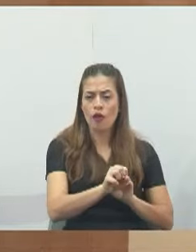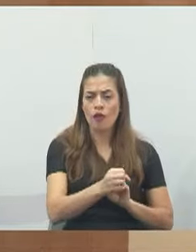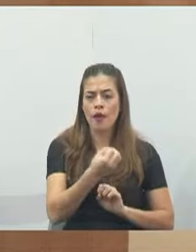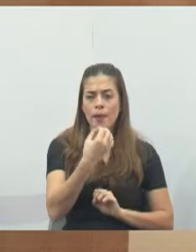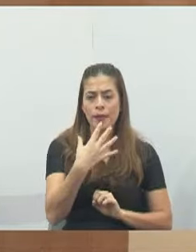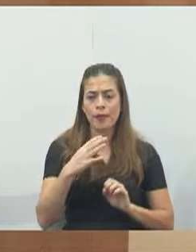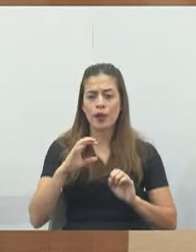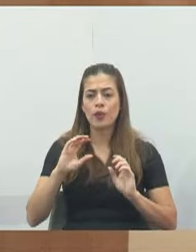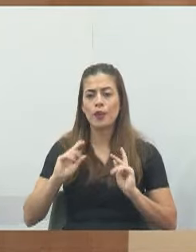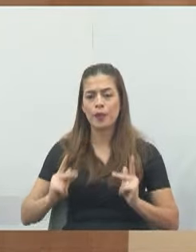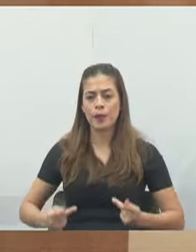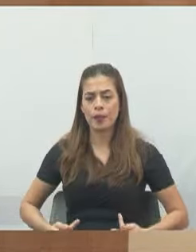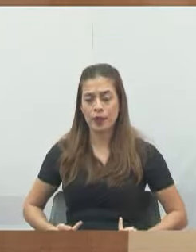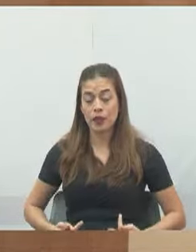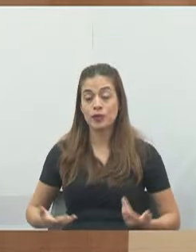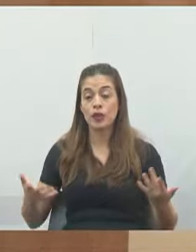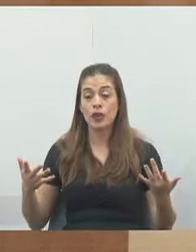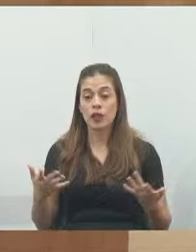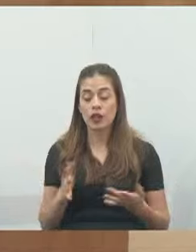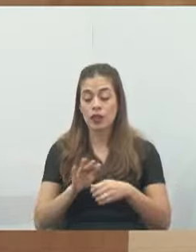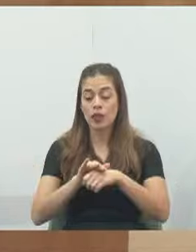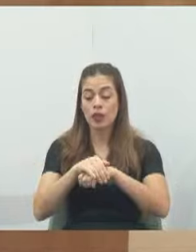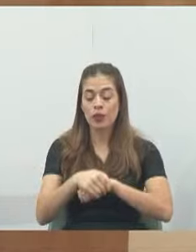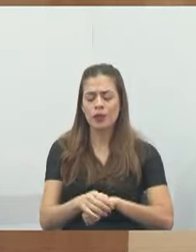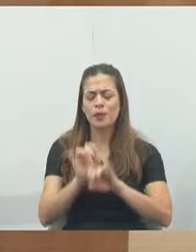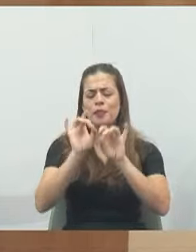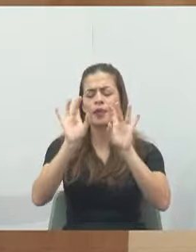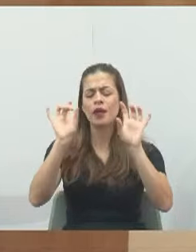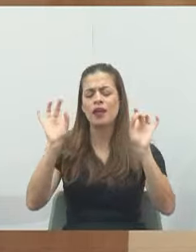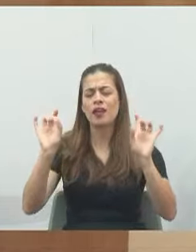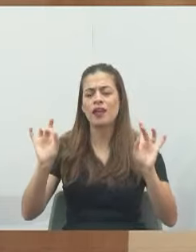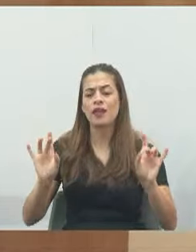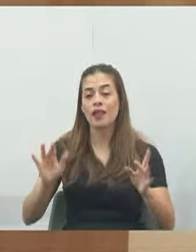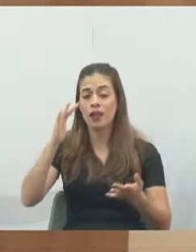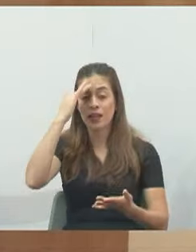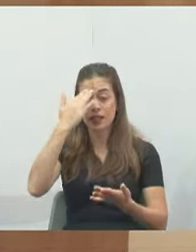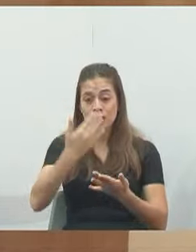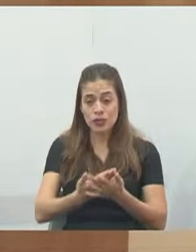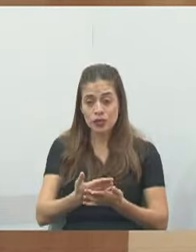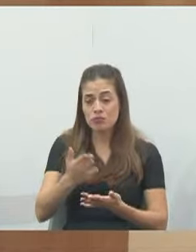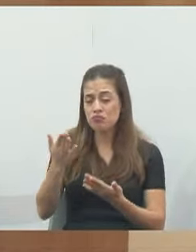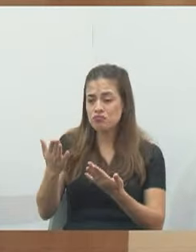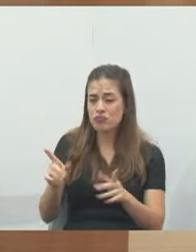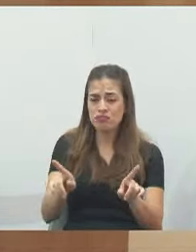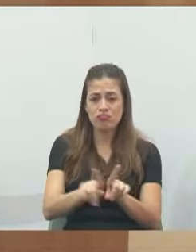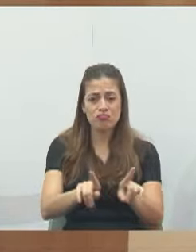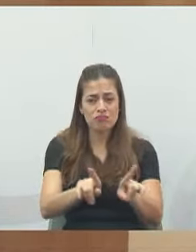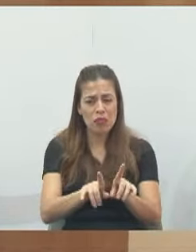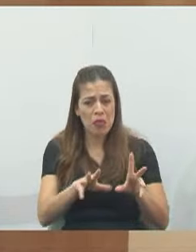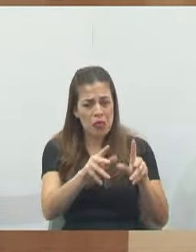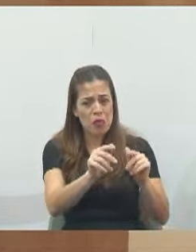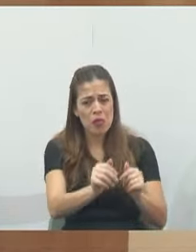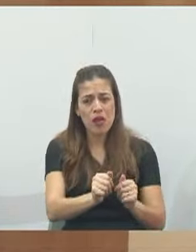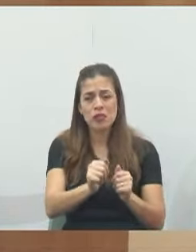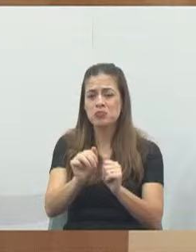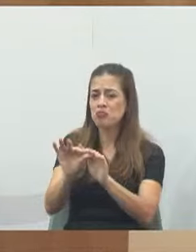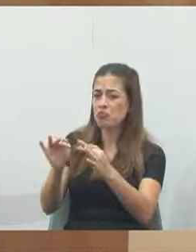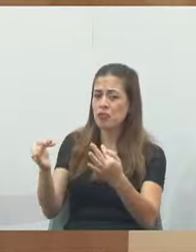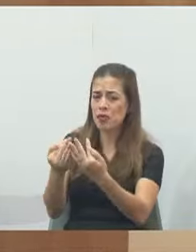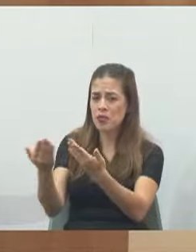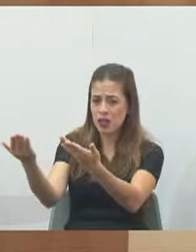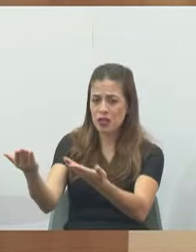seres humanos. Essa noite é muito especial, acredito, não só para você, mas para toda a sua família que está